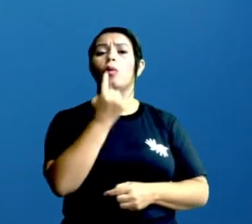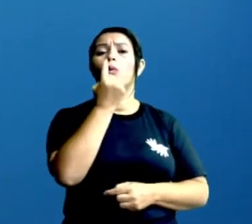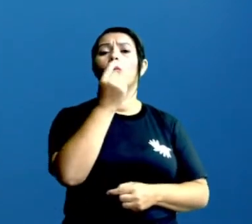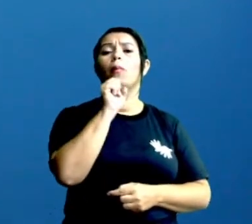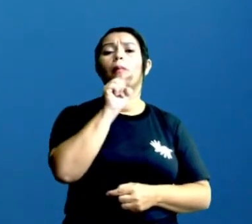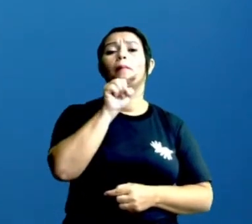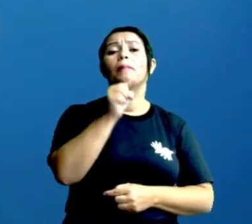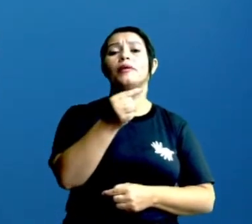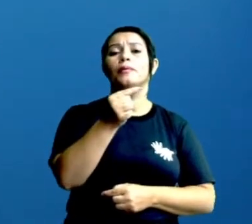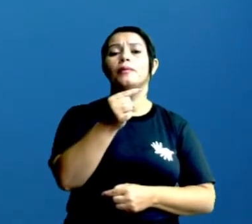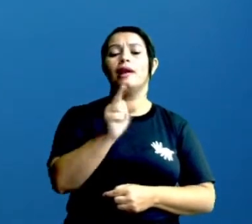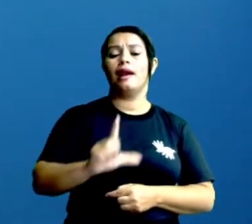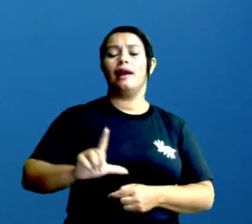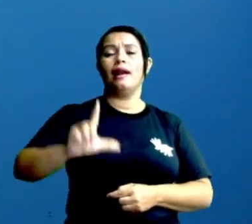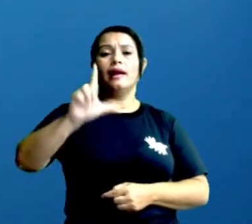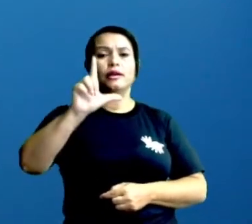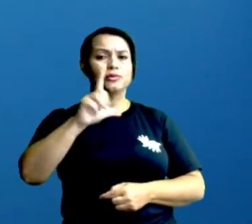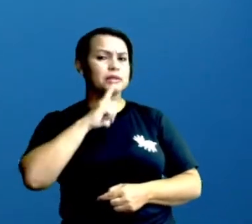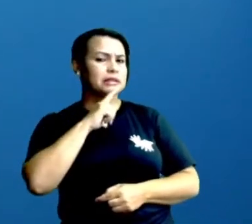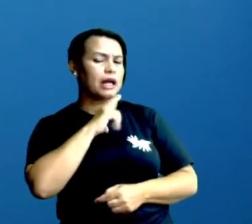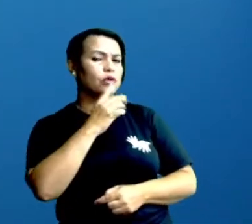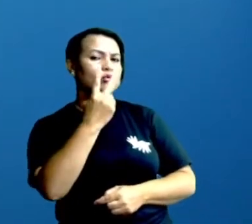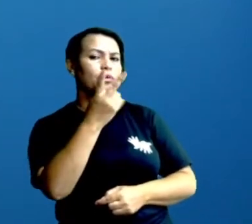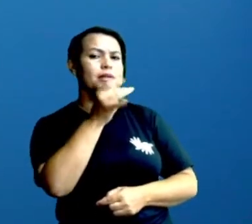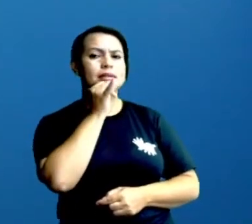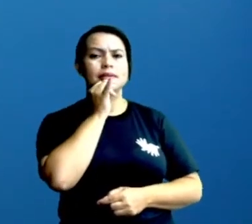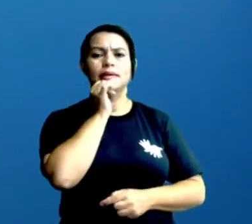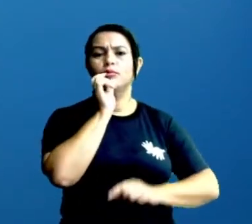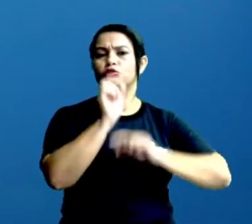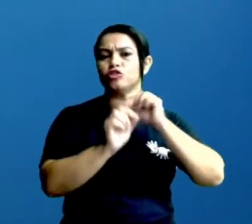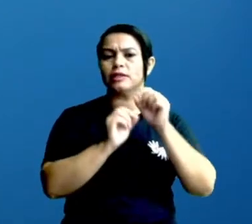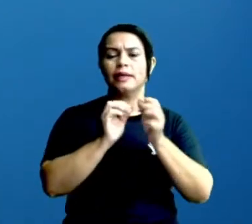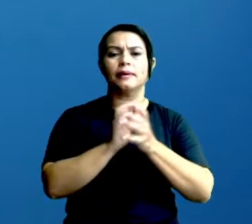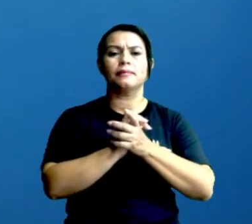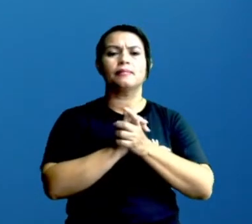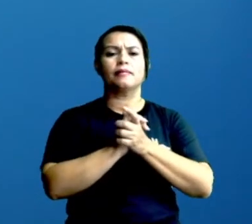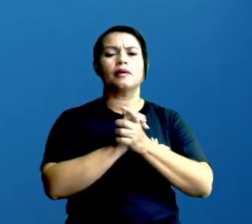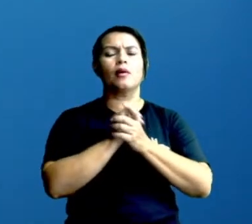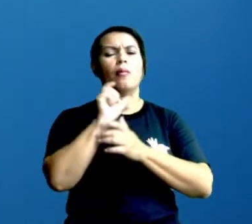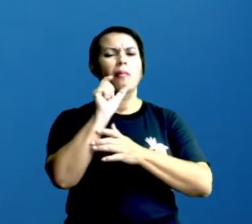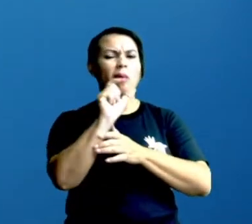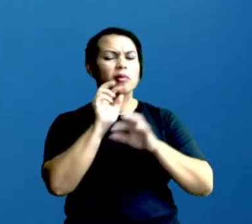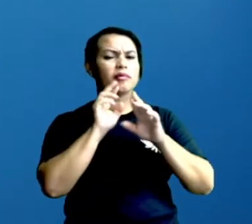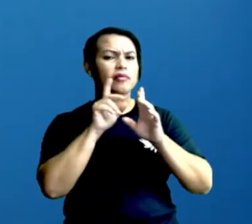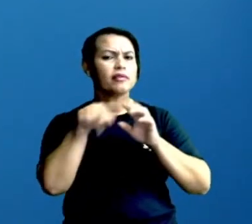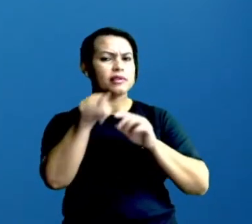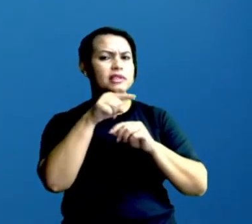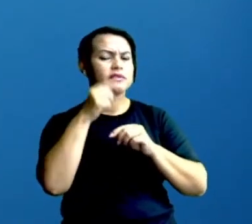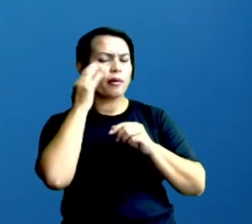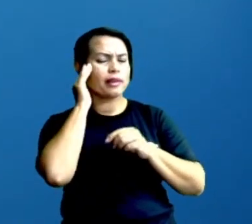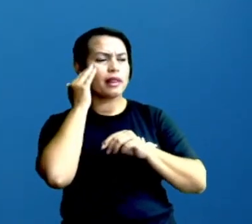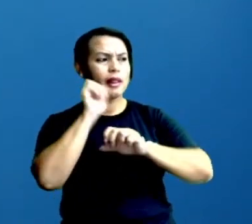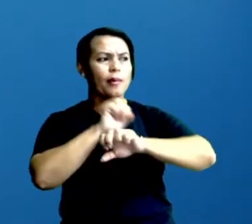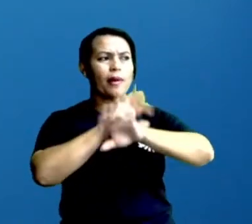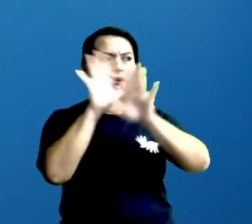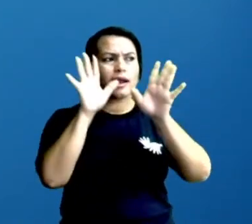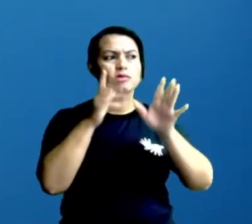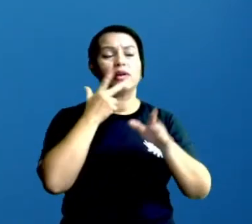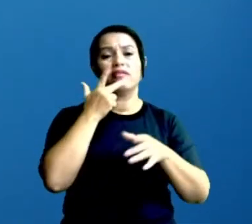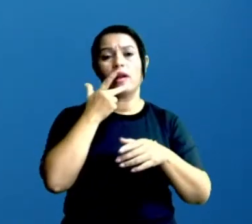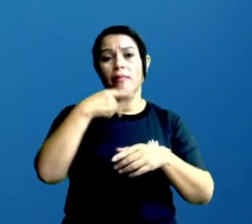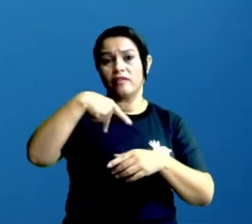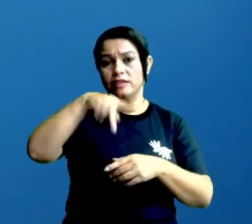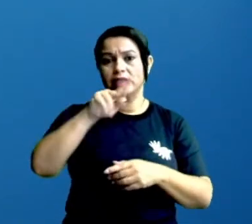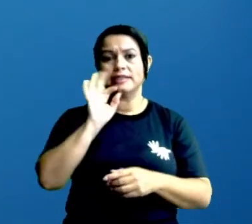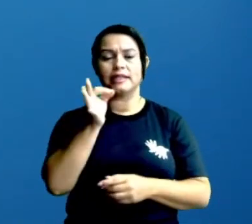litros, tá? São 2 exemplos um pouco diferentes, mas vocês vão agora entender o que eu quero